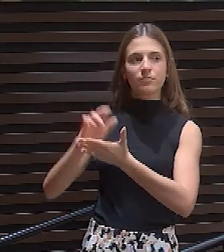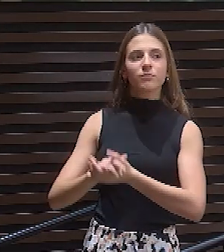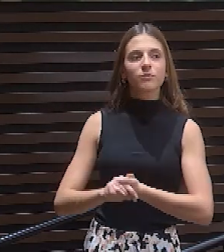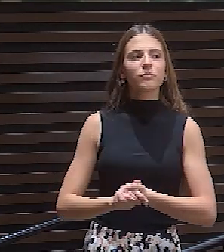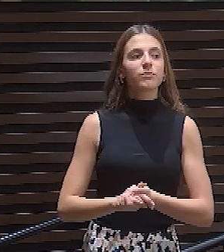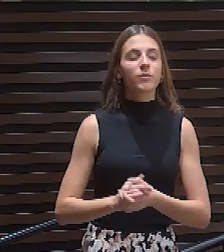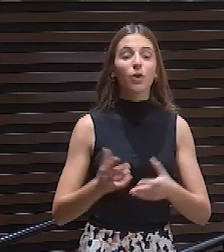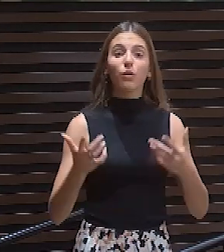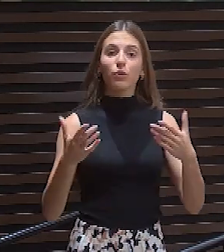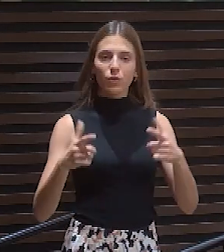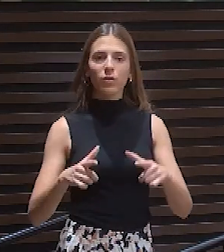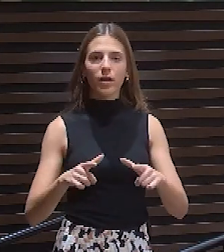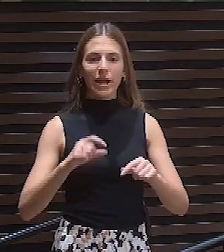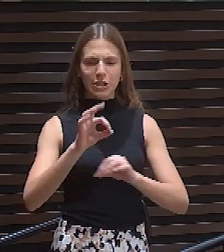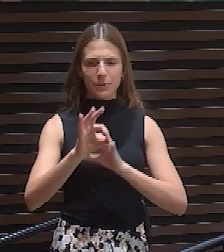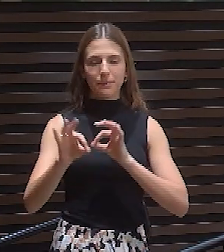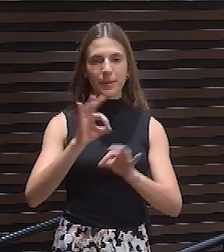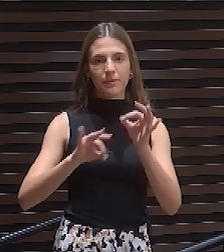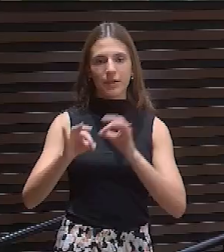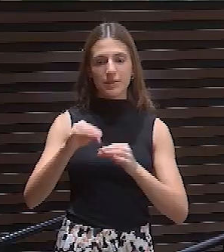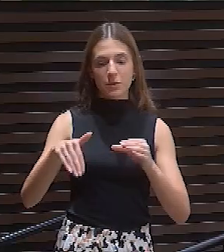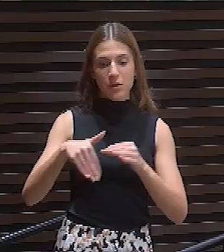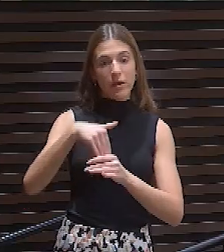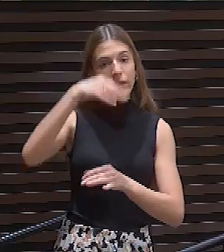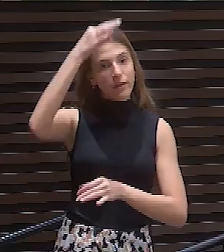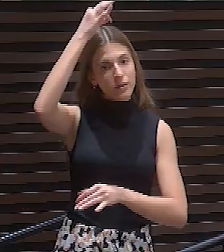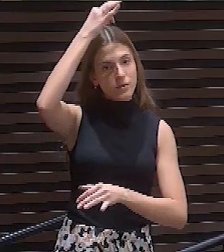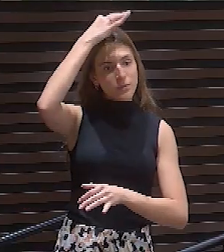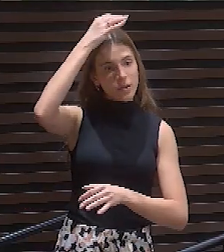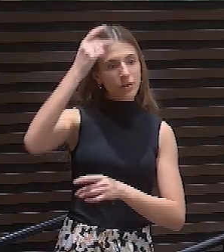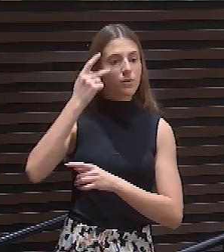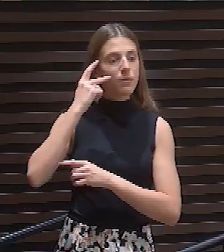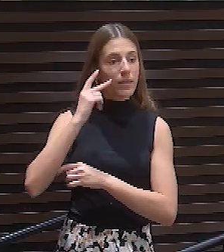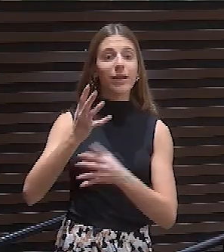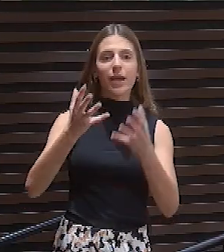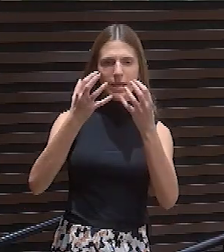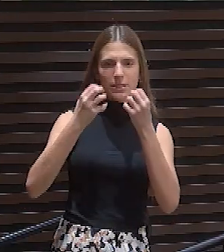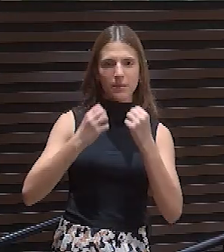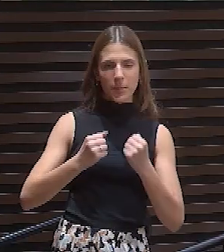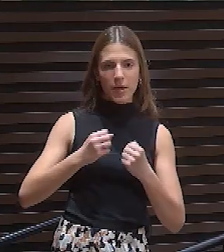lugar de preparação espiritual para a posse da herança prometida.